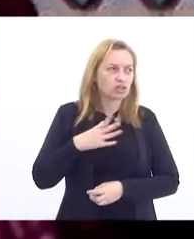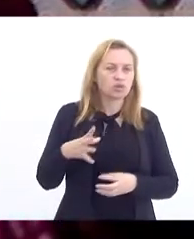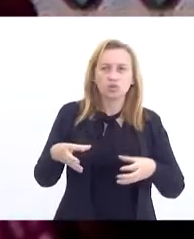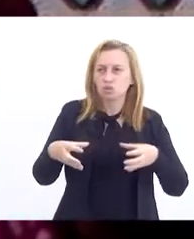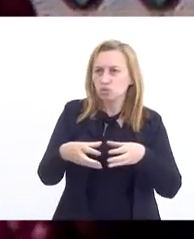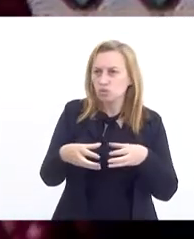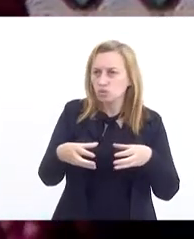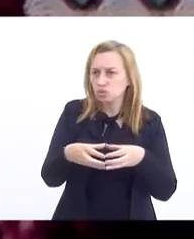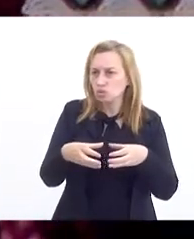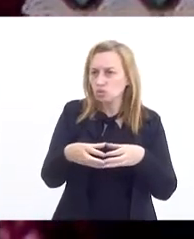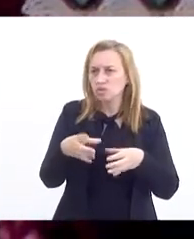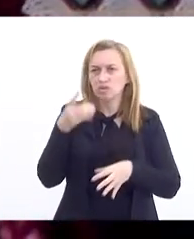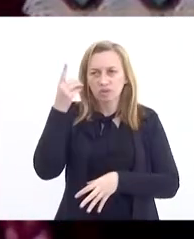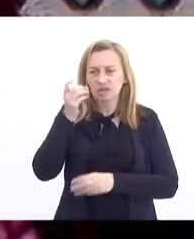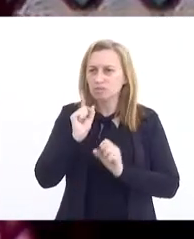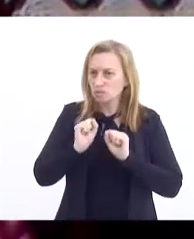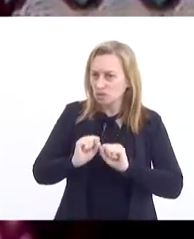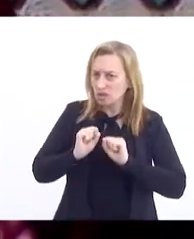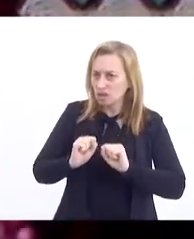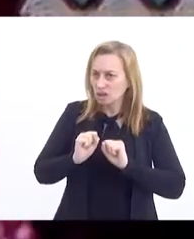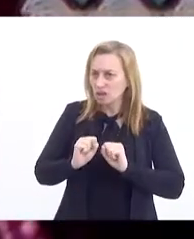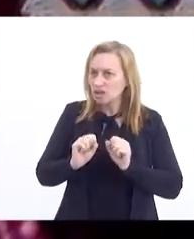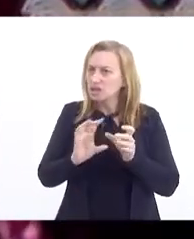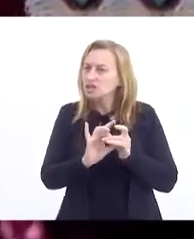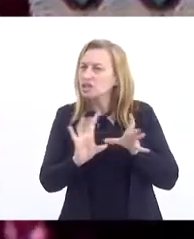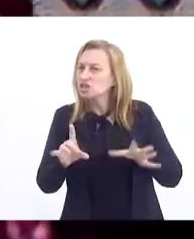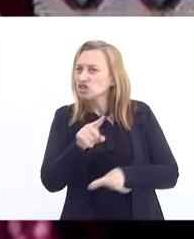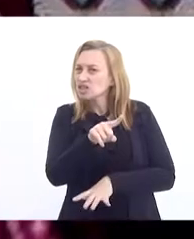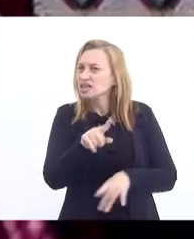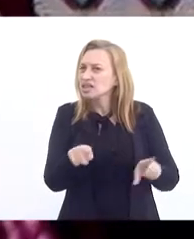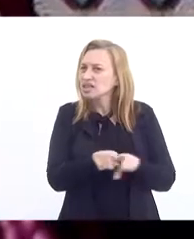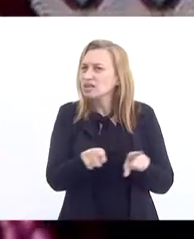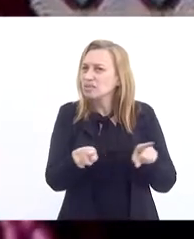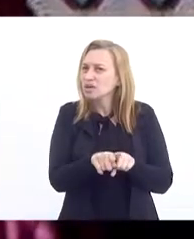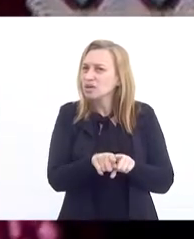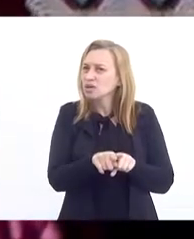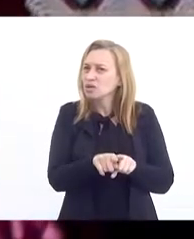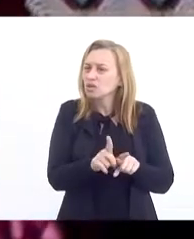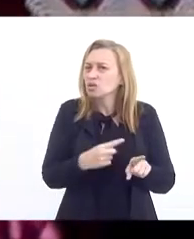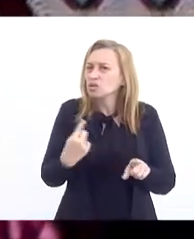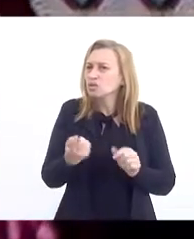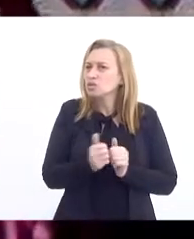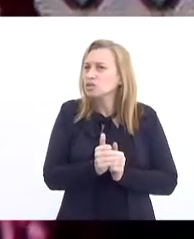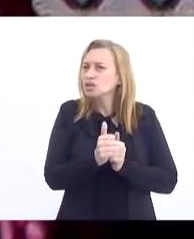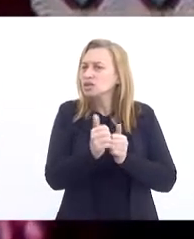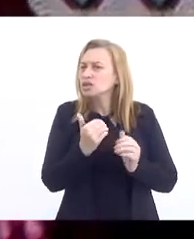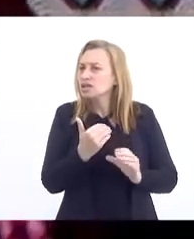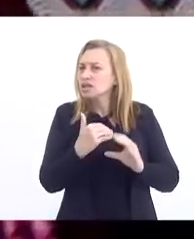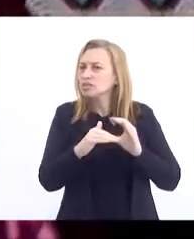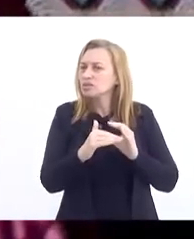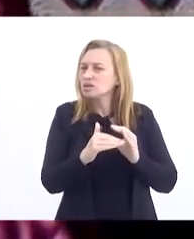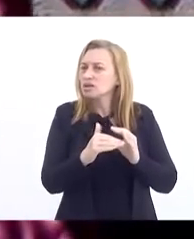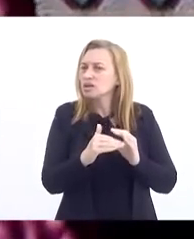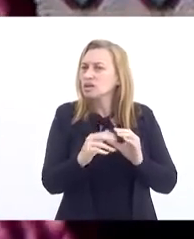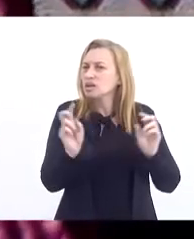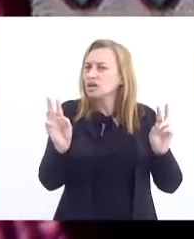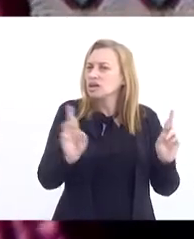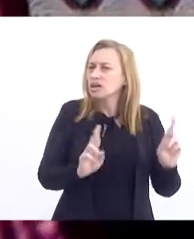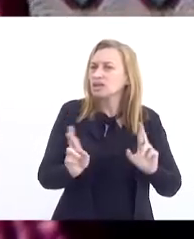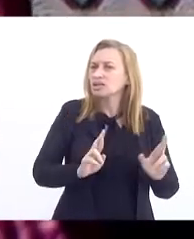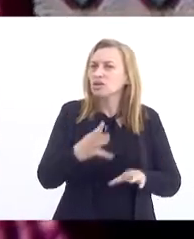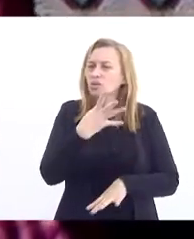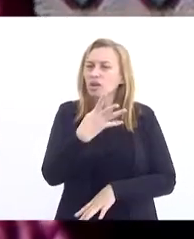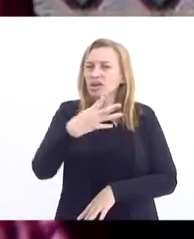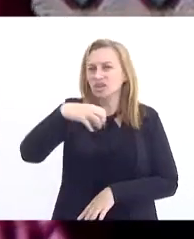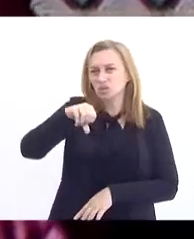se possível, que a gente deixasse aqui também o nosso encaminhamento em relação ao 49,